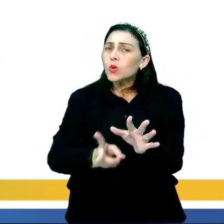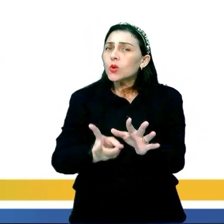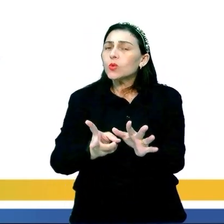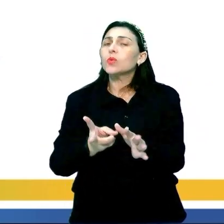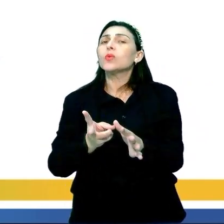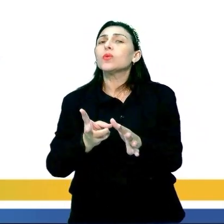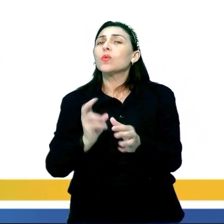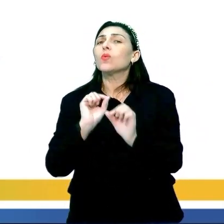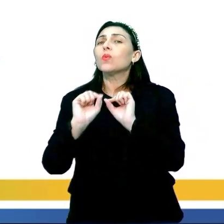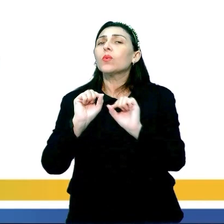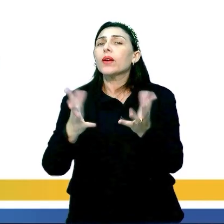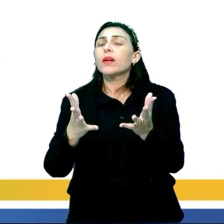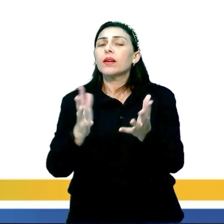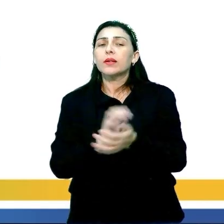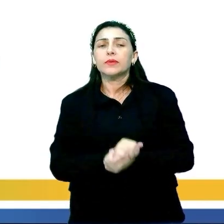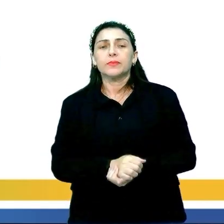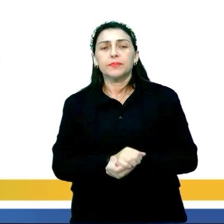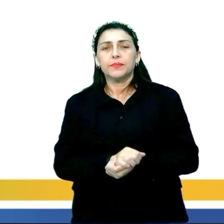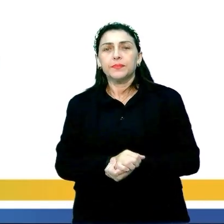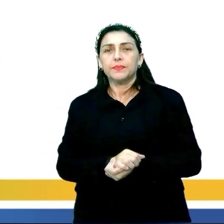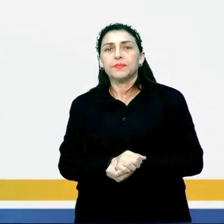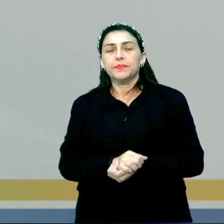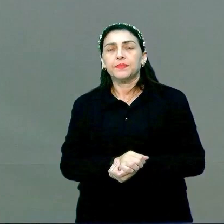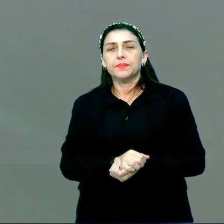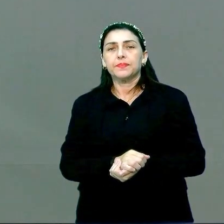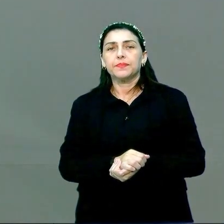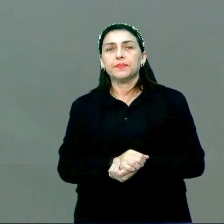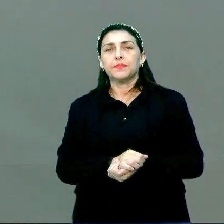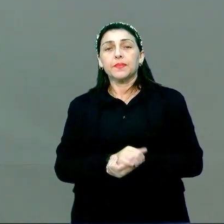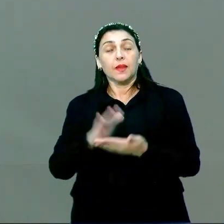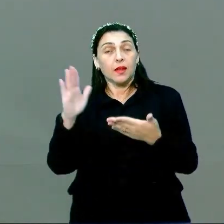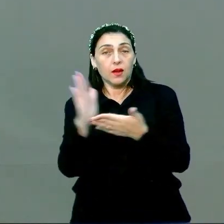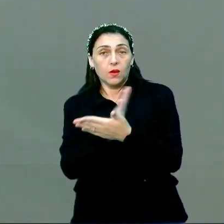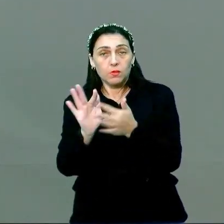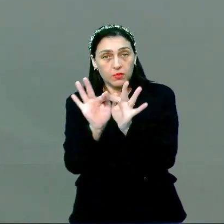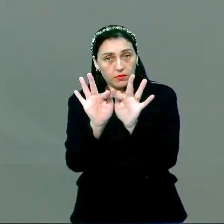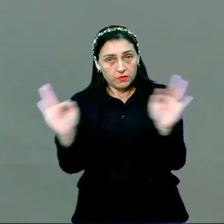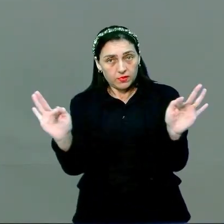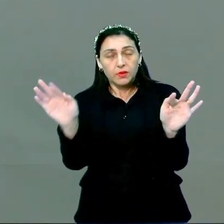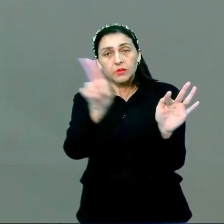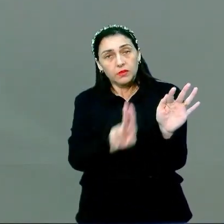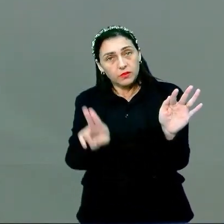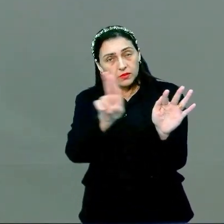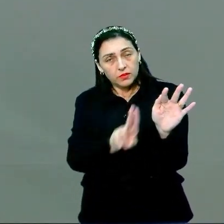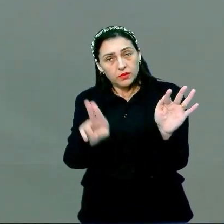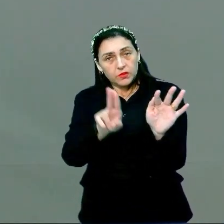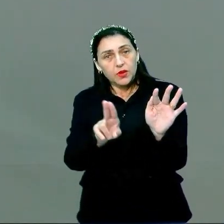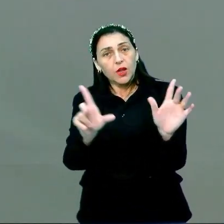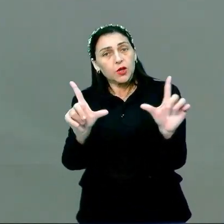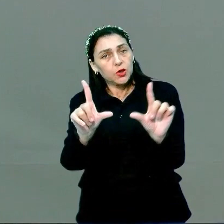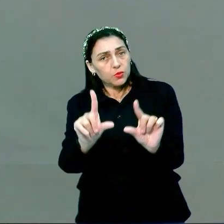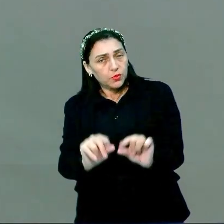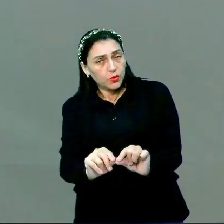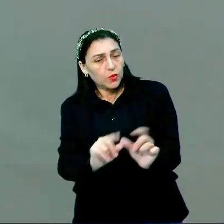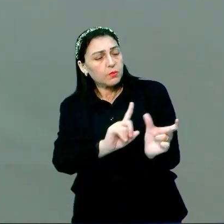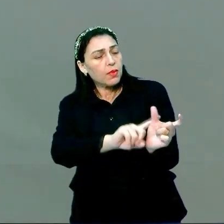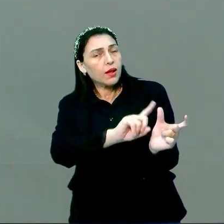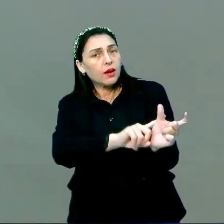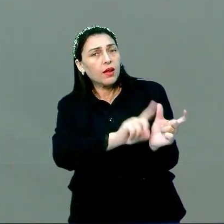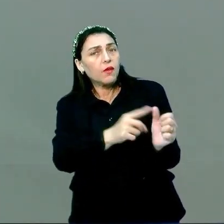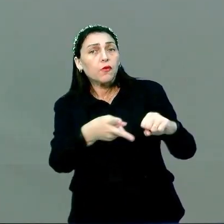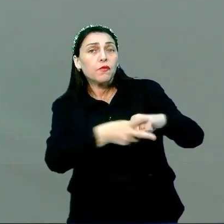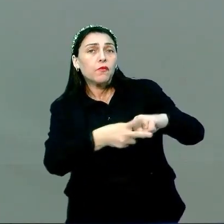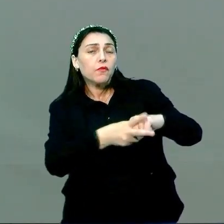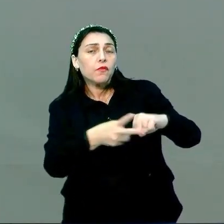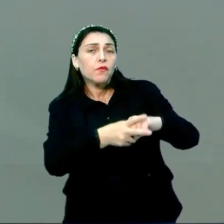utilizem constituem uma. Então, nós temos aí algumas frases em que ele utiliza diminua, ele